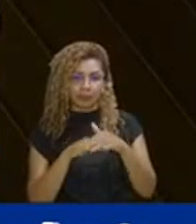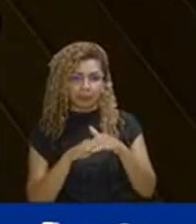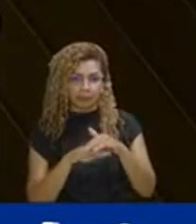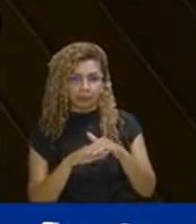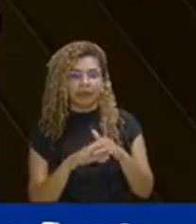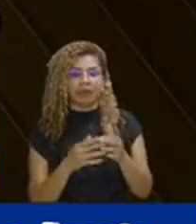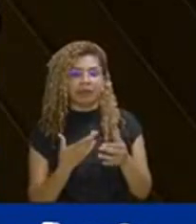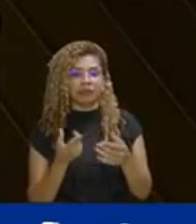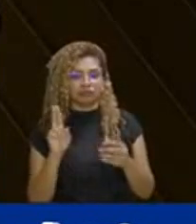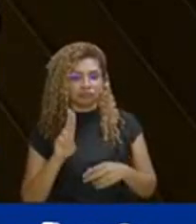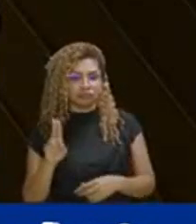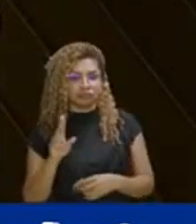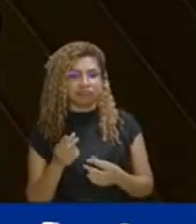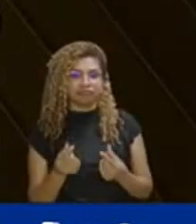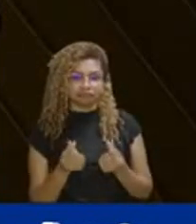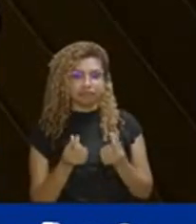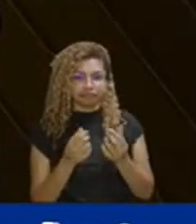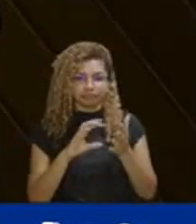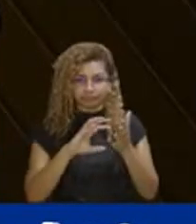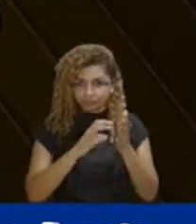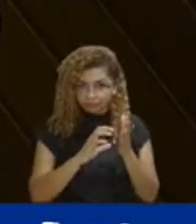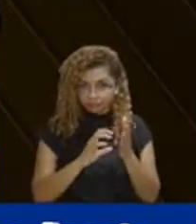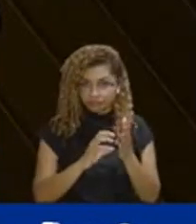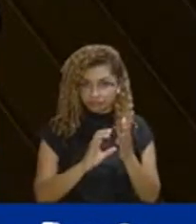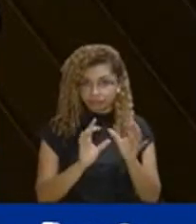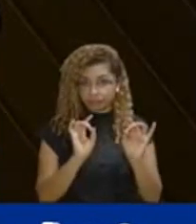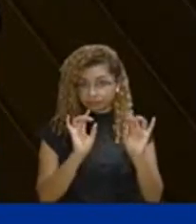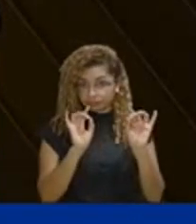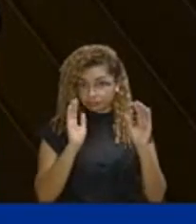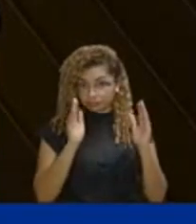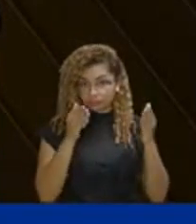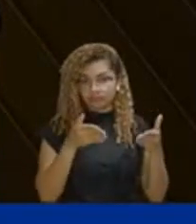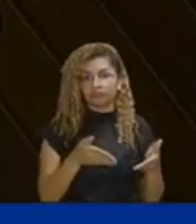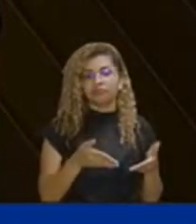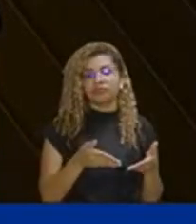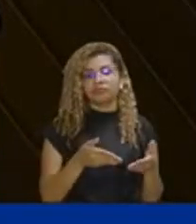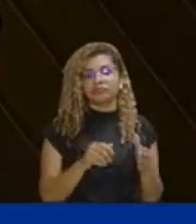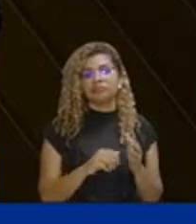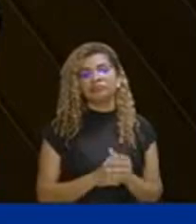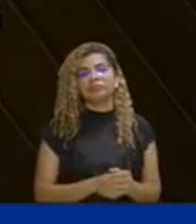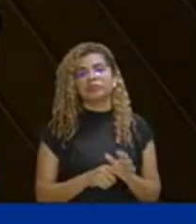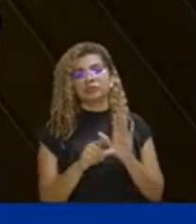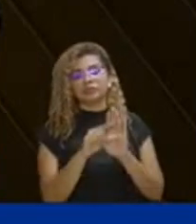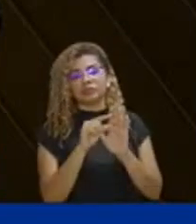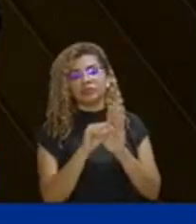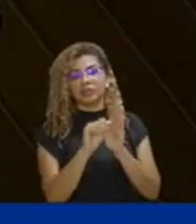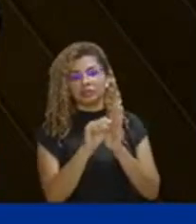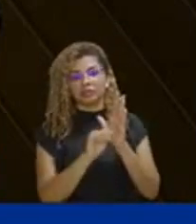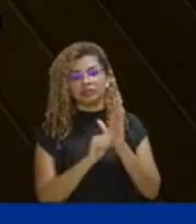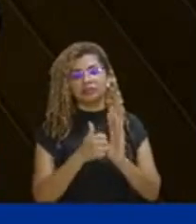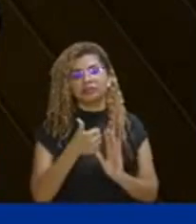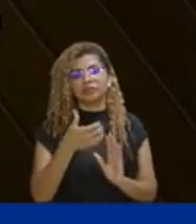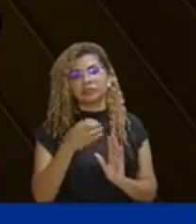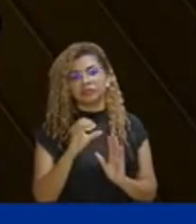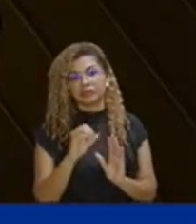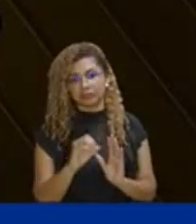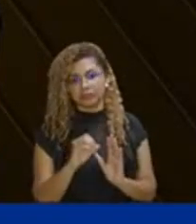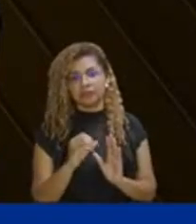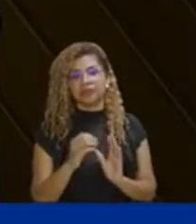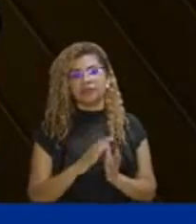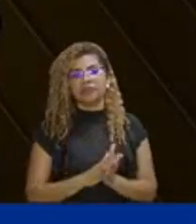mesmo com registro de candidatura sub júdice, conforme o disposto no artigo 16A da Lei nº 9.504